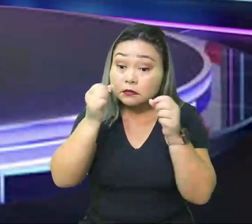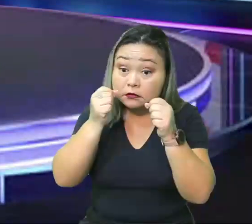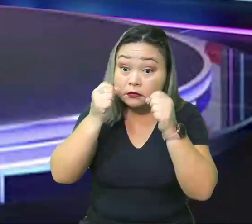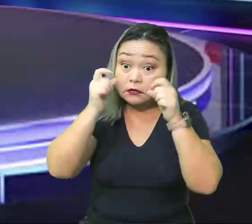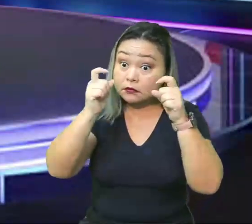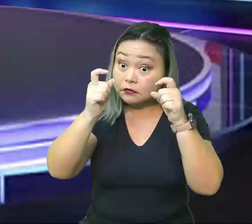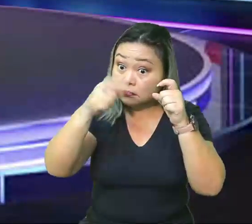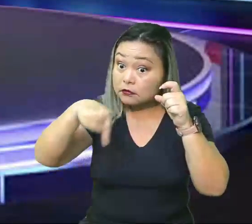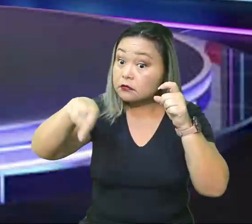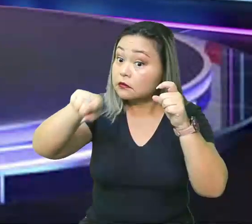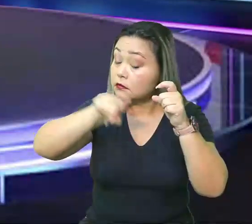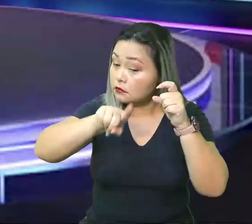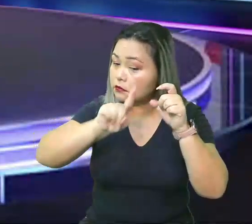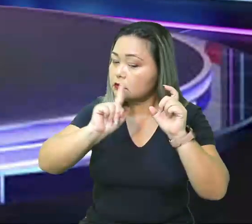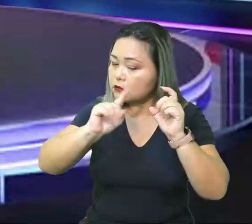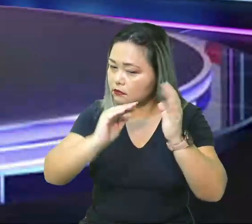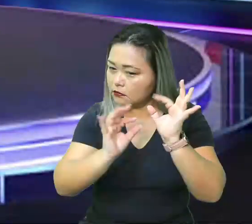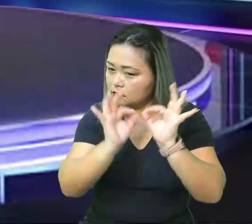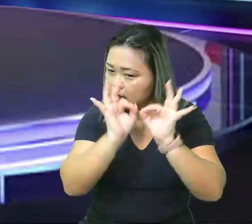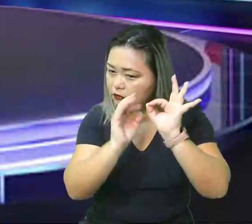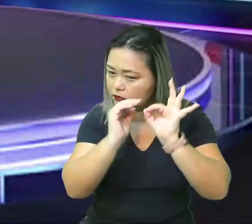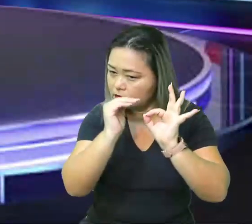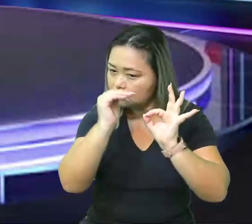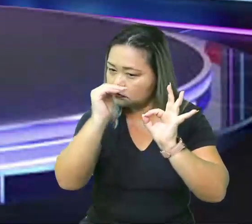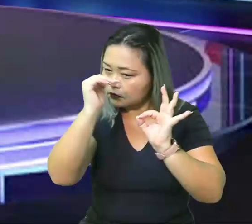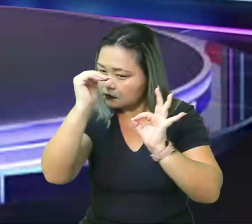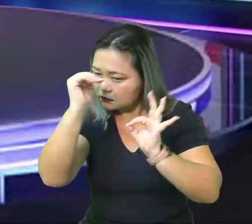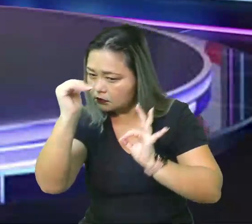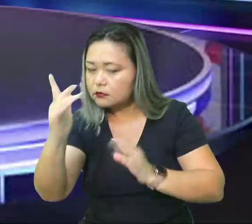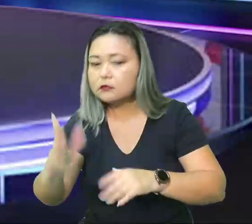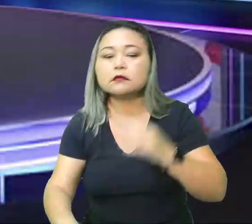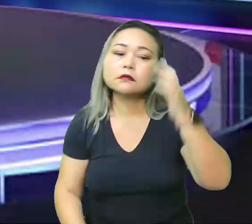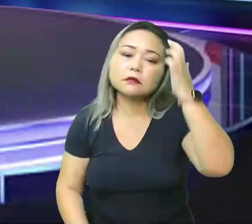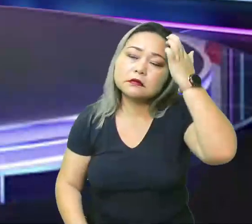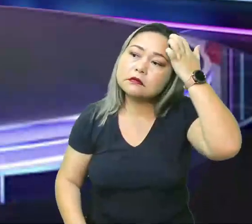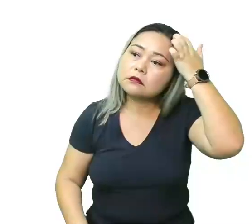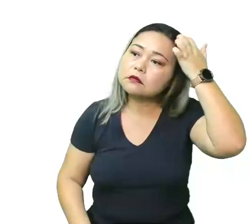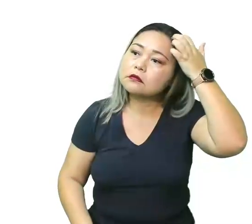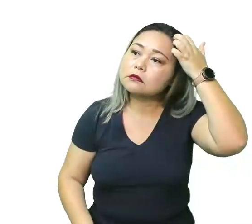atenção aí para esses níveis de organização. Vamos lá?